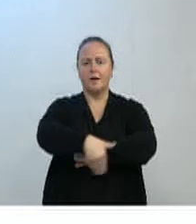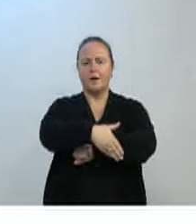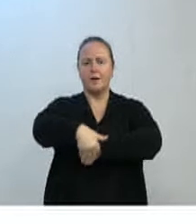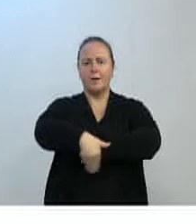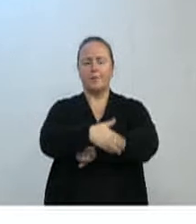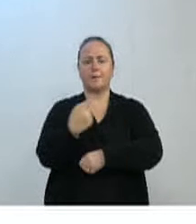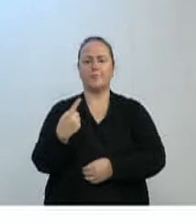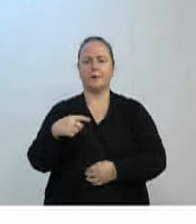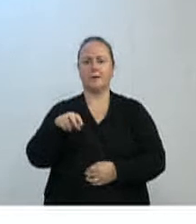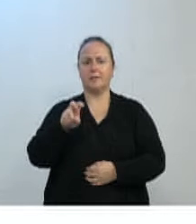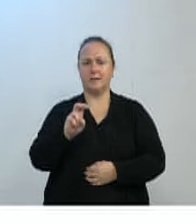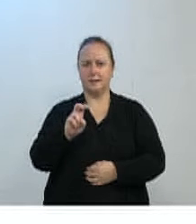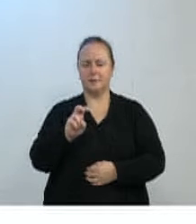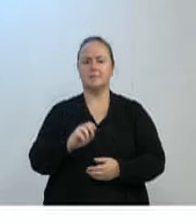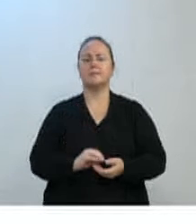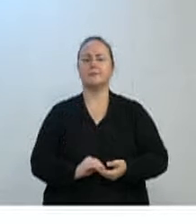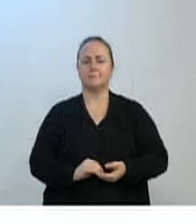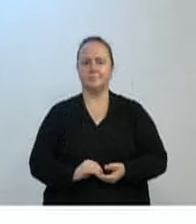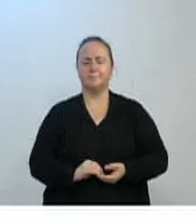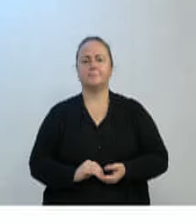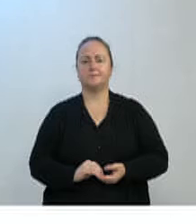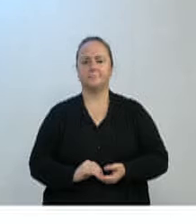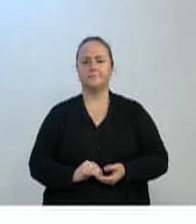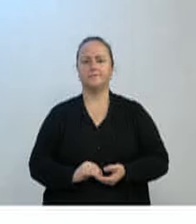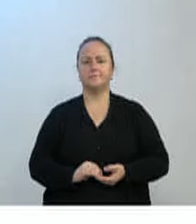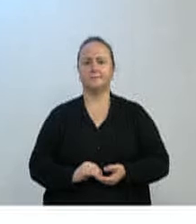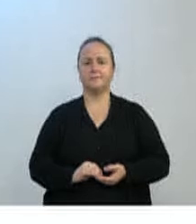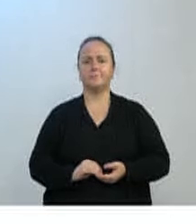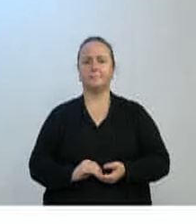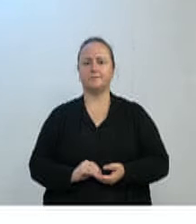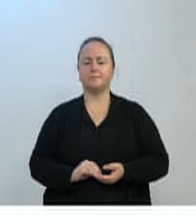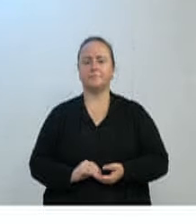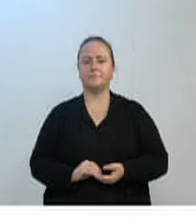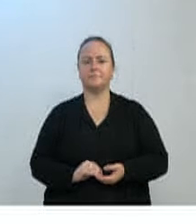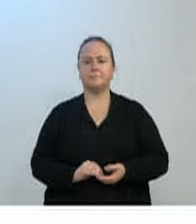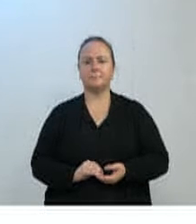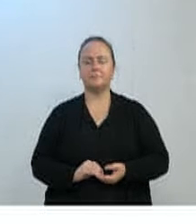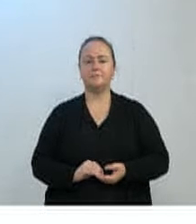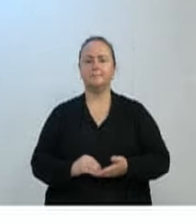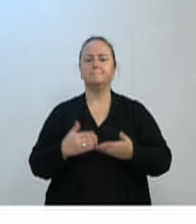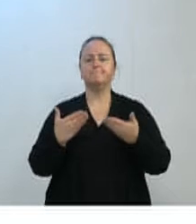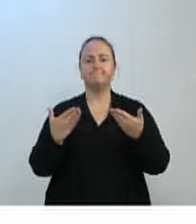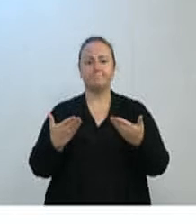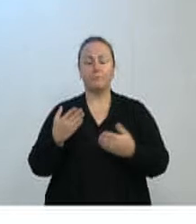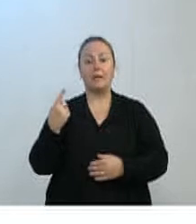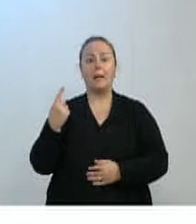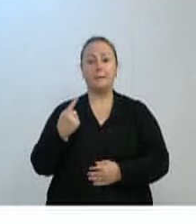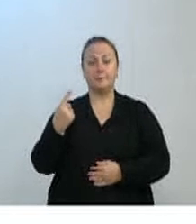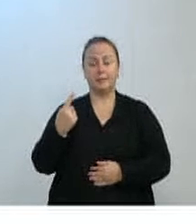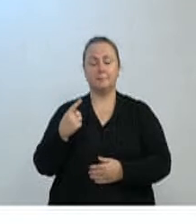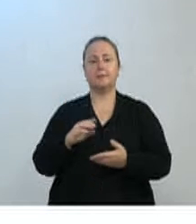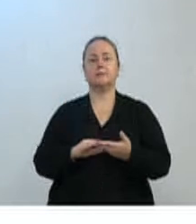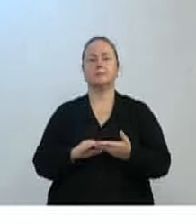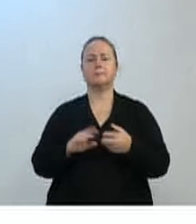Então, a primeira coisa que eu gostaria de chamar a atenção é com relação ao centro histórico.